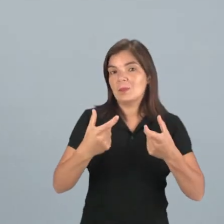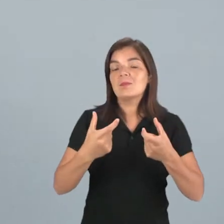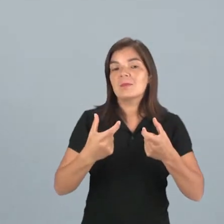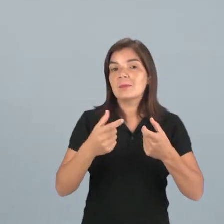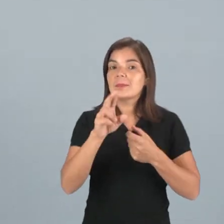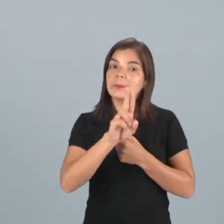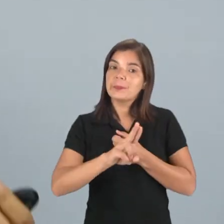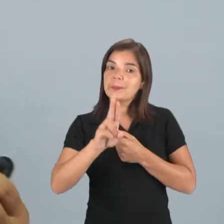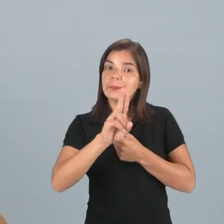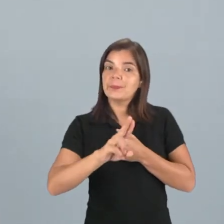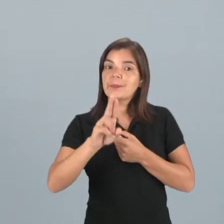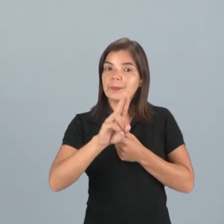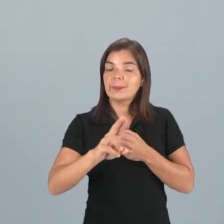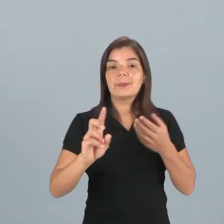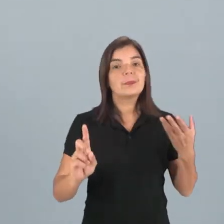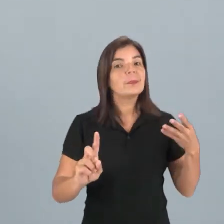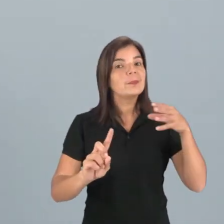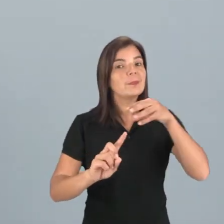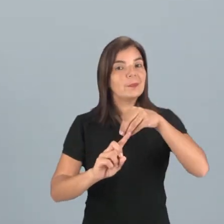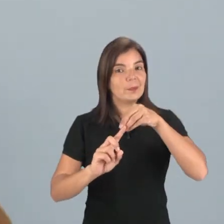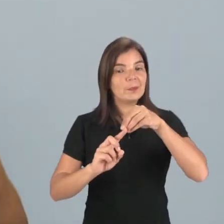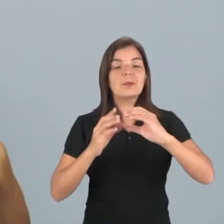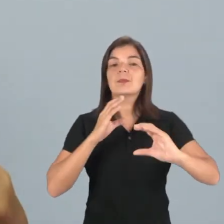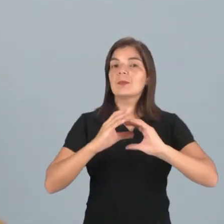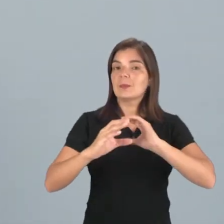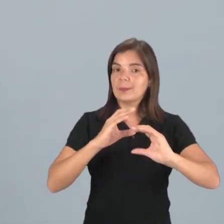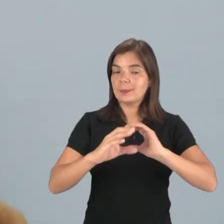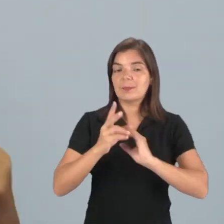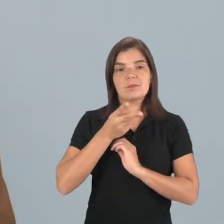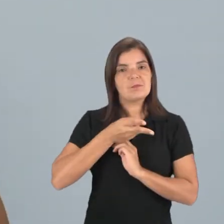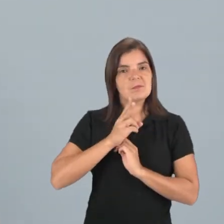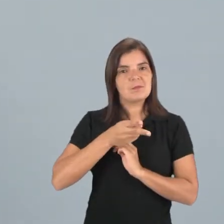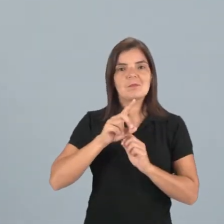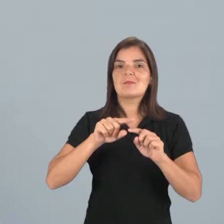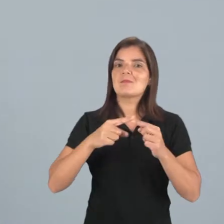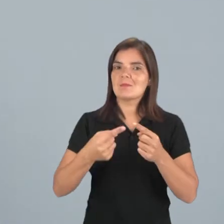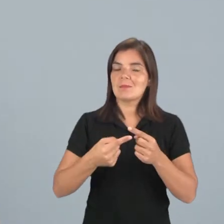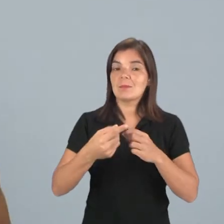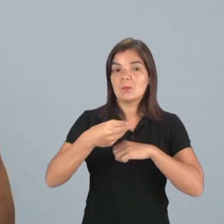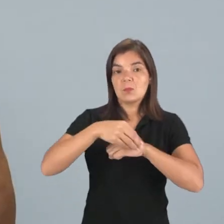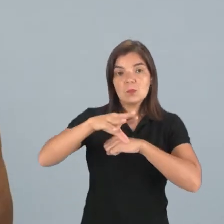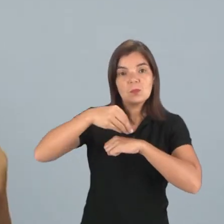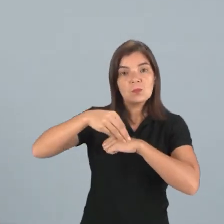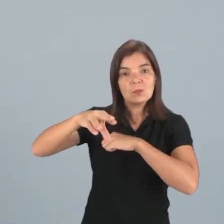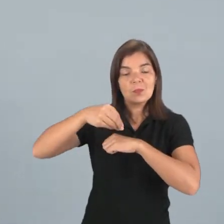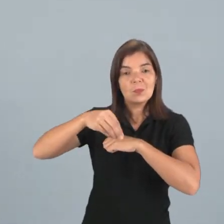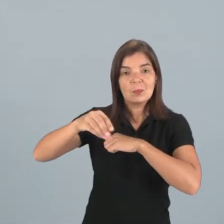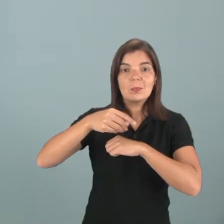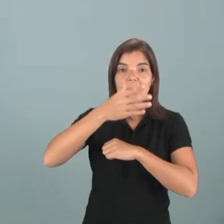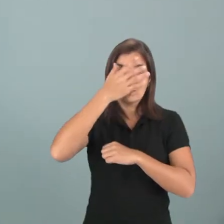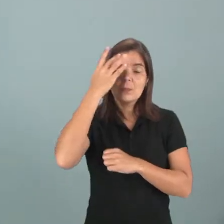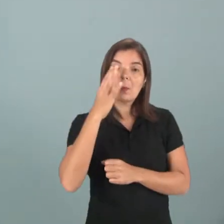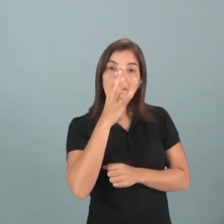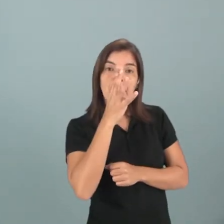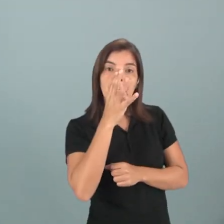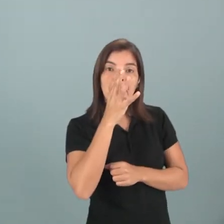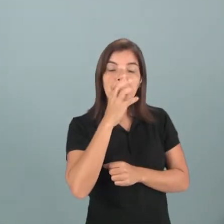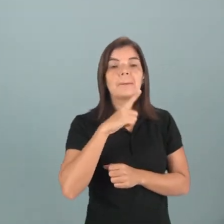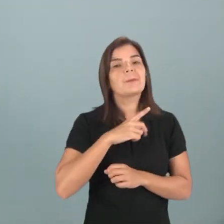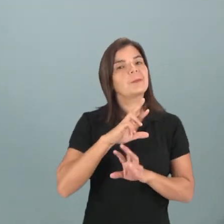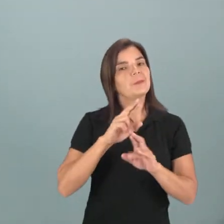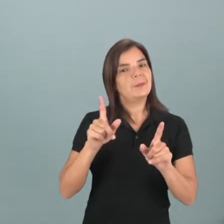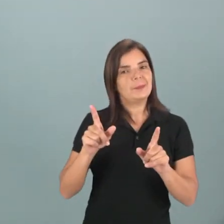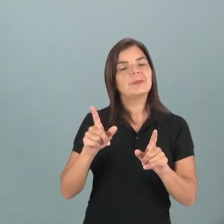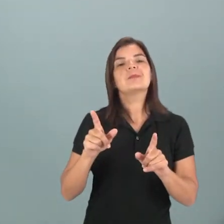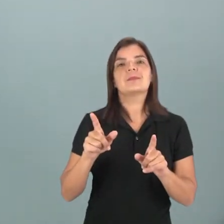estão utilizando, a intenção comunicativa pode ser a mesma, mas ao ser passado para os espectadores, seriam de